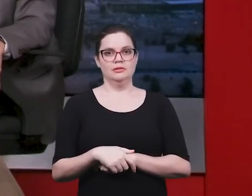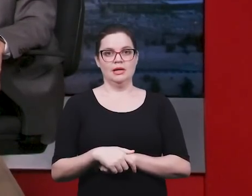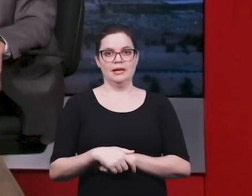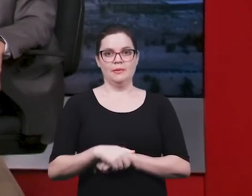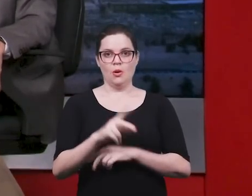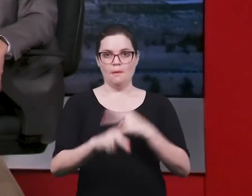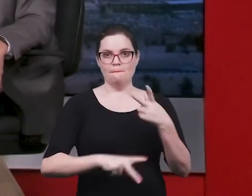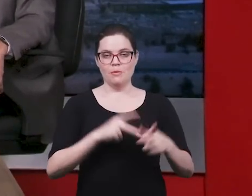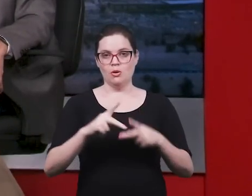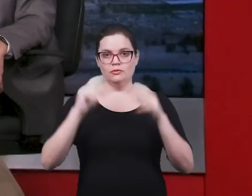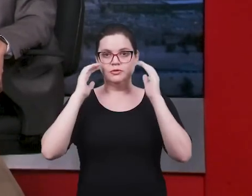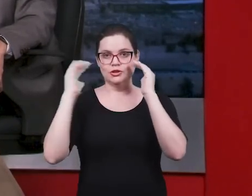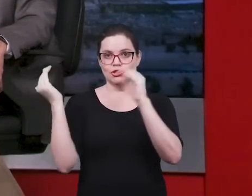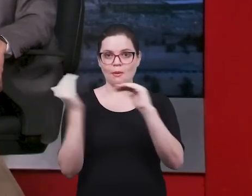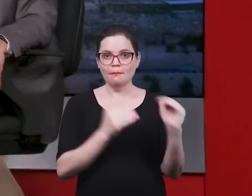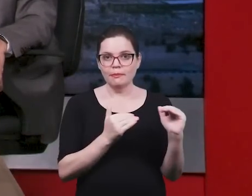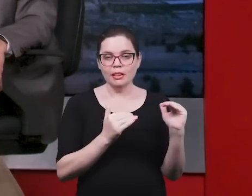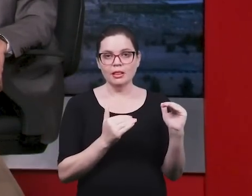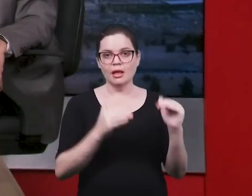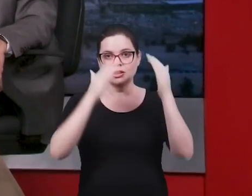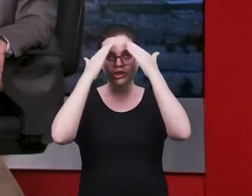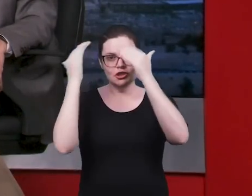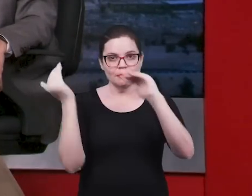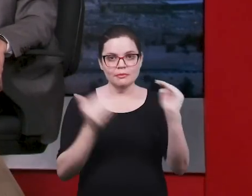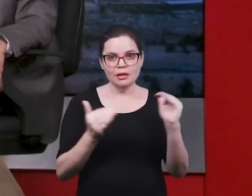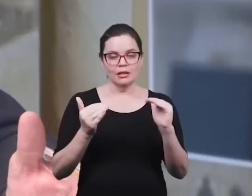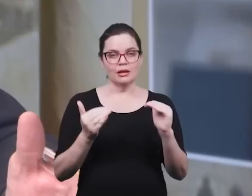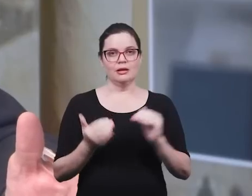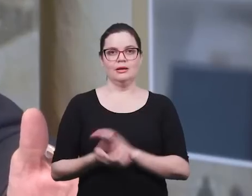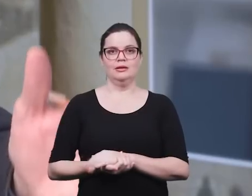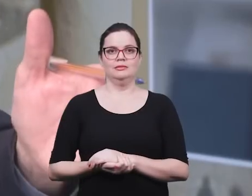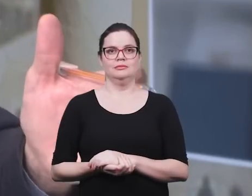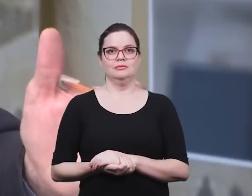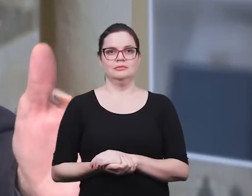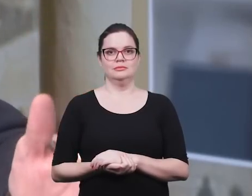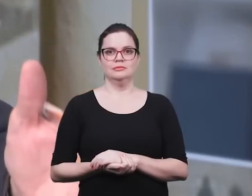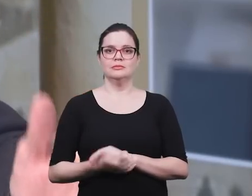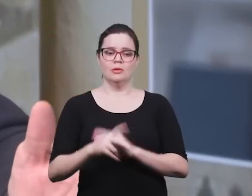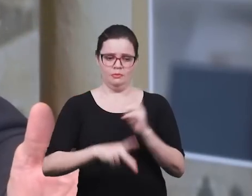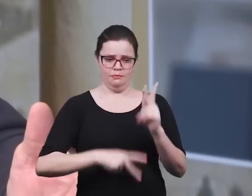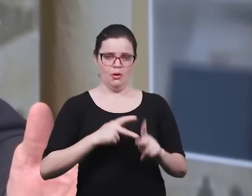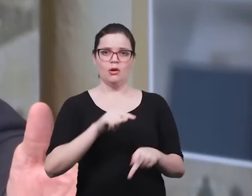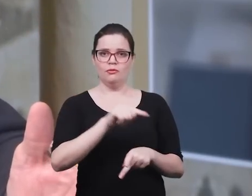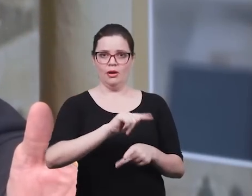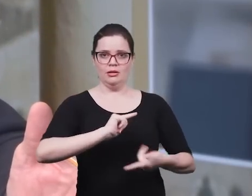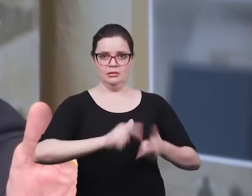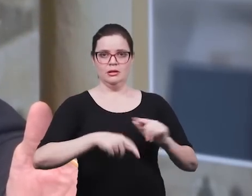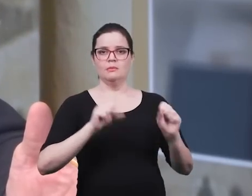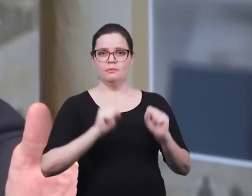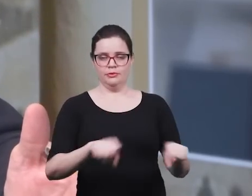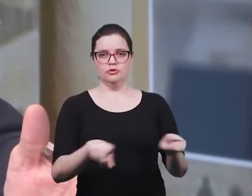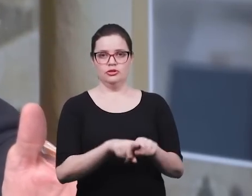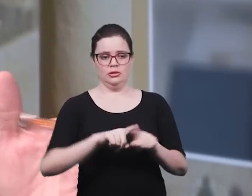uma desobediência àquela ordenação do Senhor, até o povo de Israel